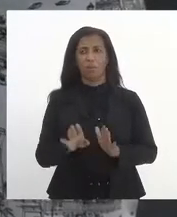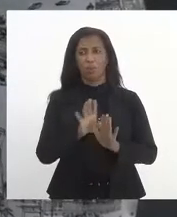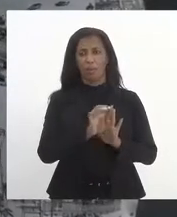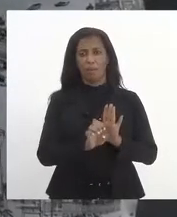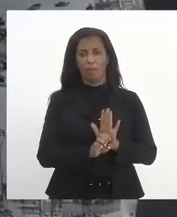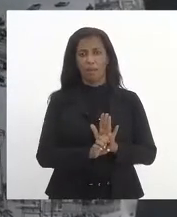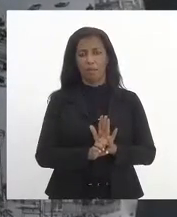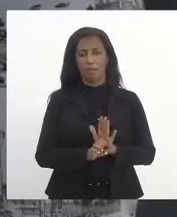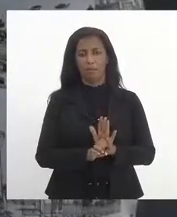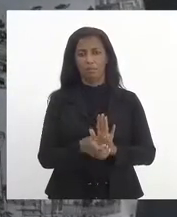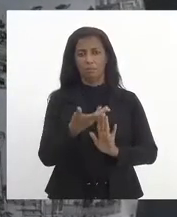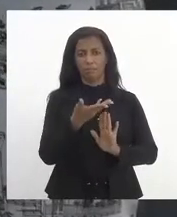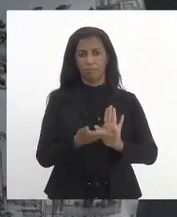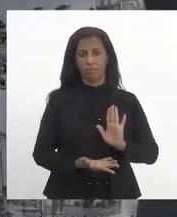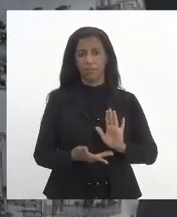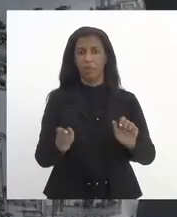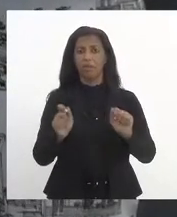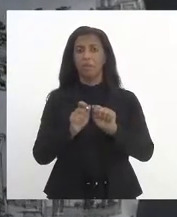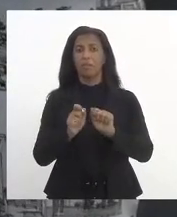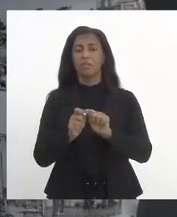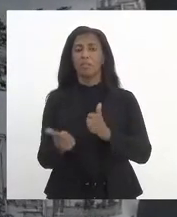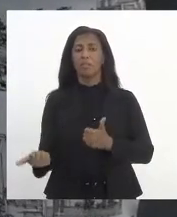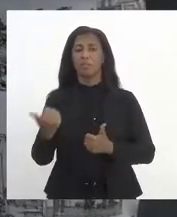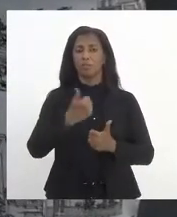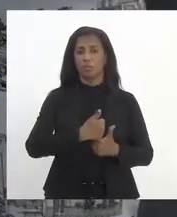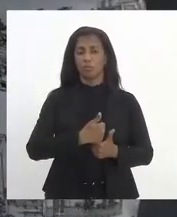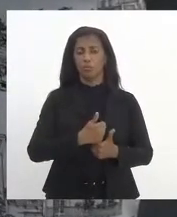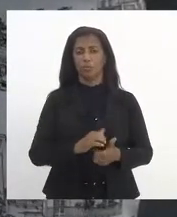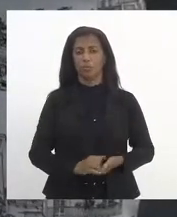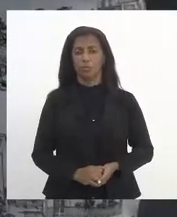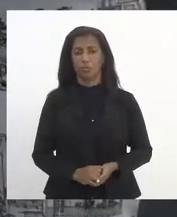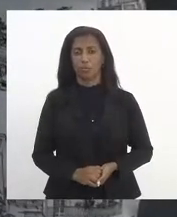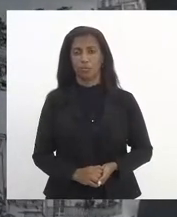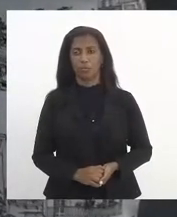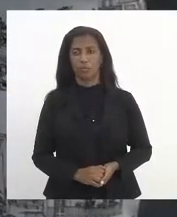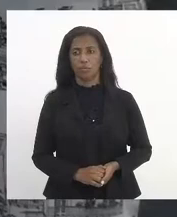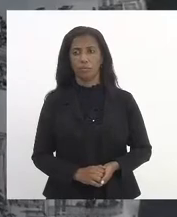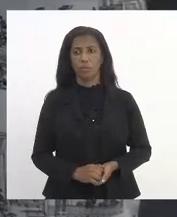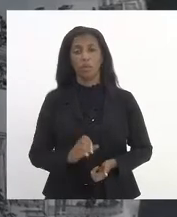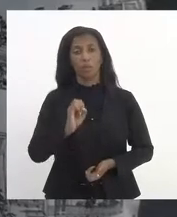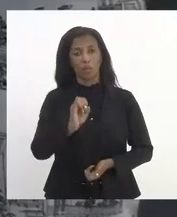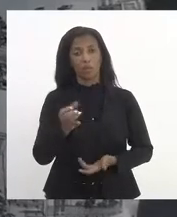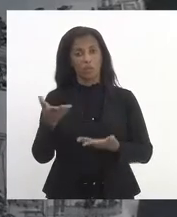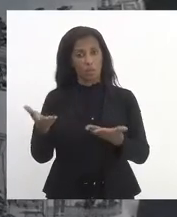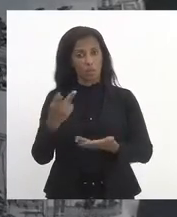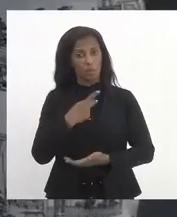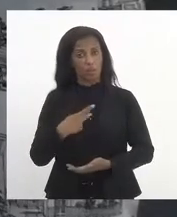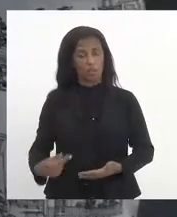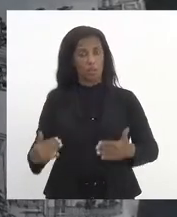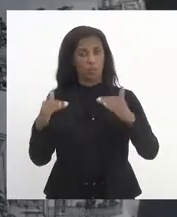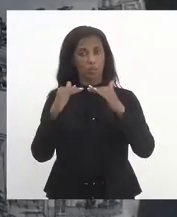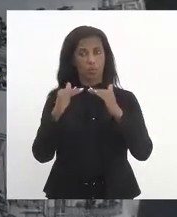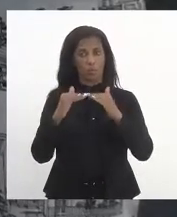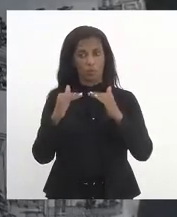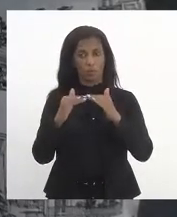e o corpo, fazer um substitutivo. Então, se Vossa Excelência concordar,